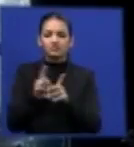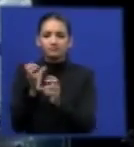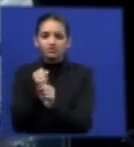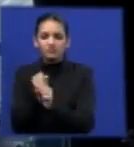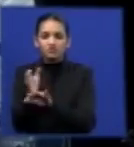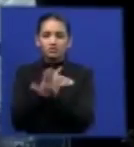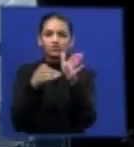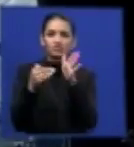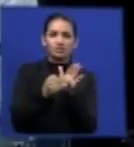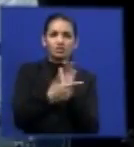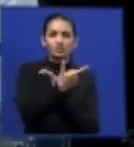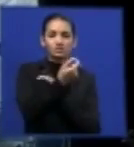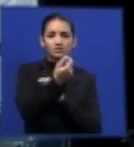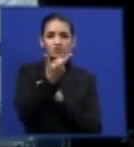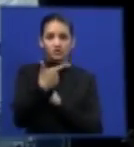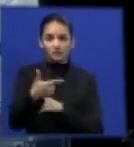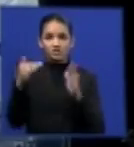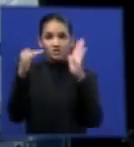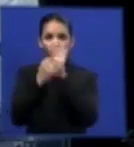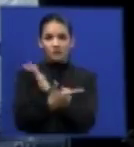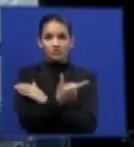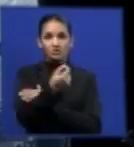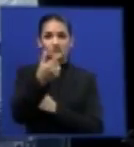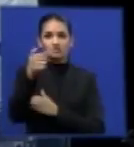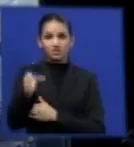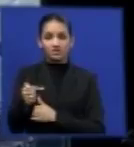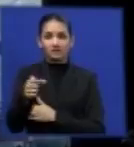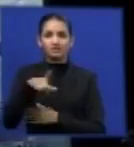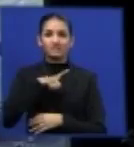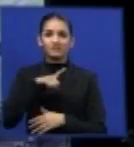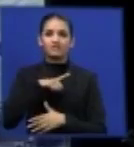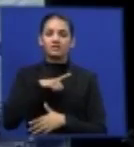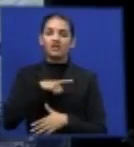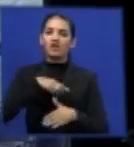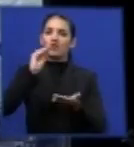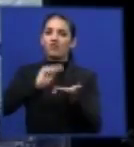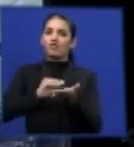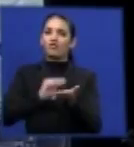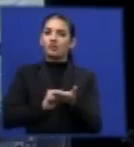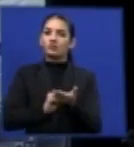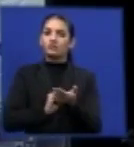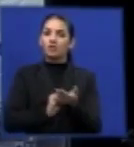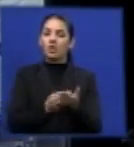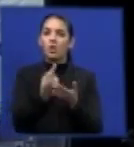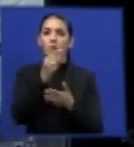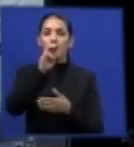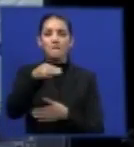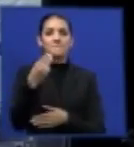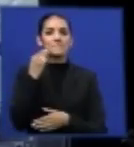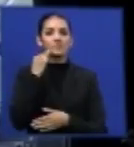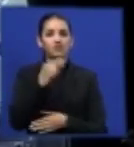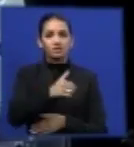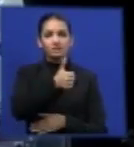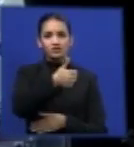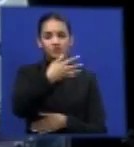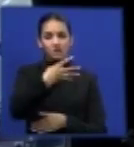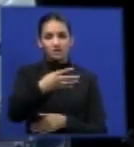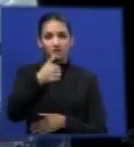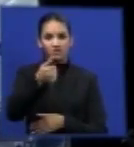2002 a 2007 nós ficamos com déficit de 1. 141.000 Tonel